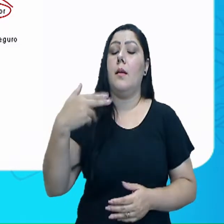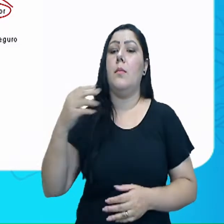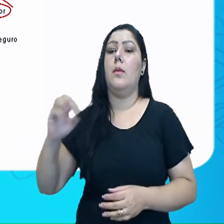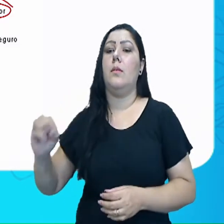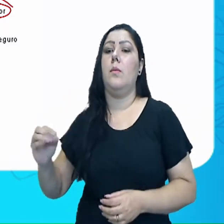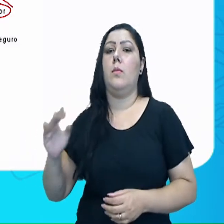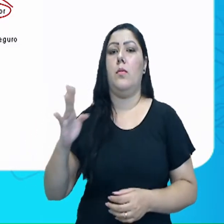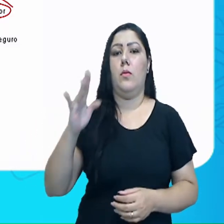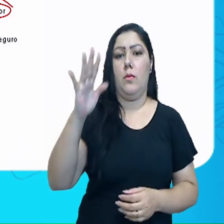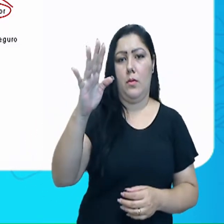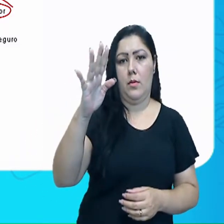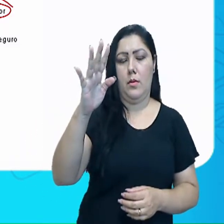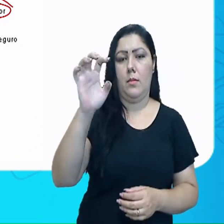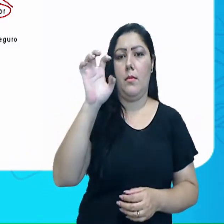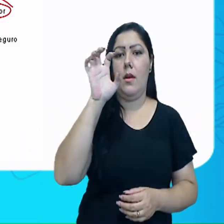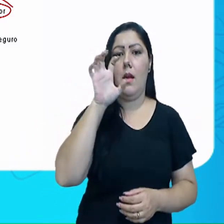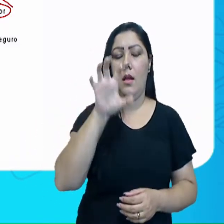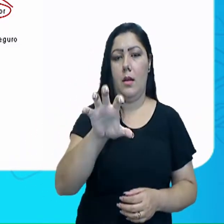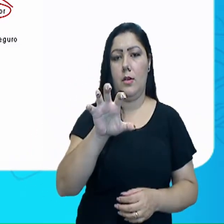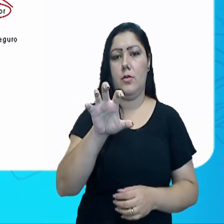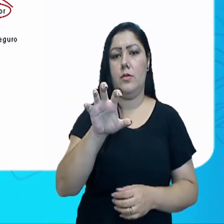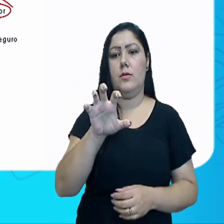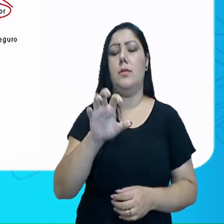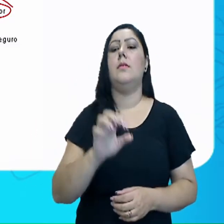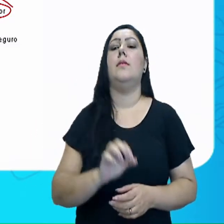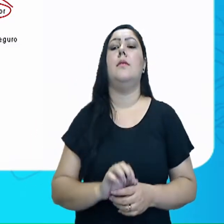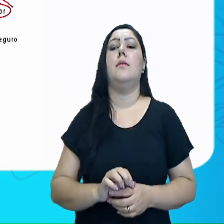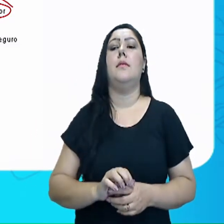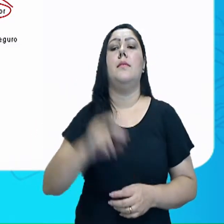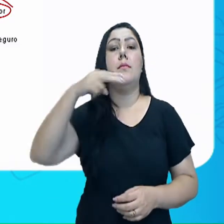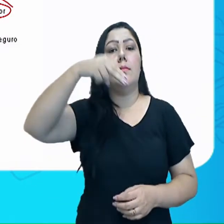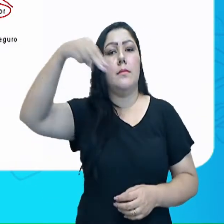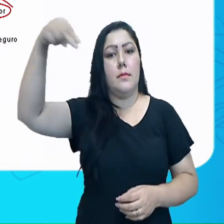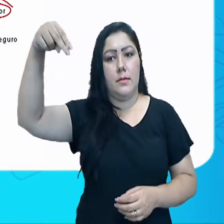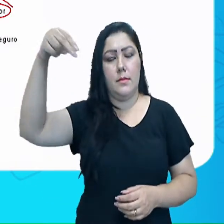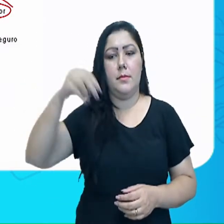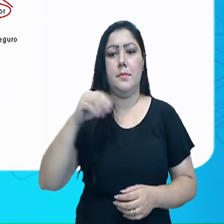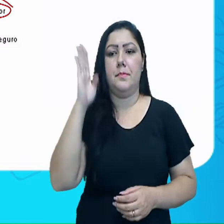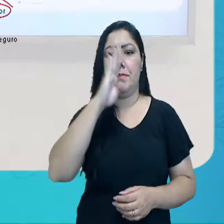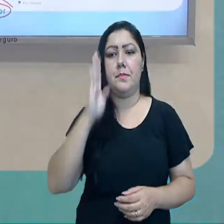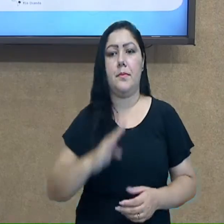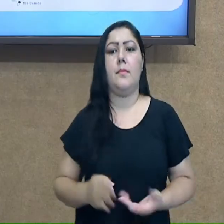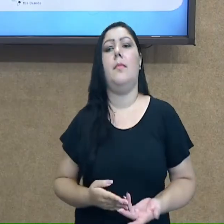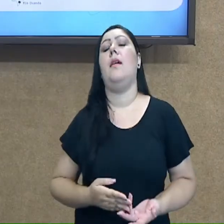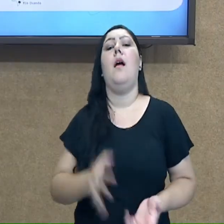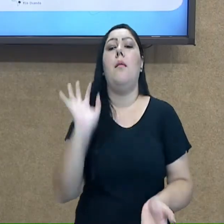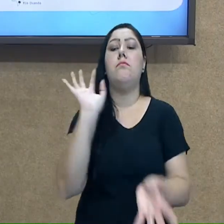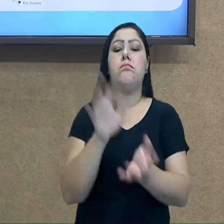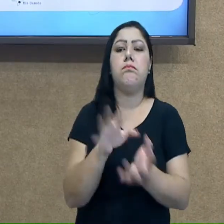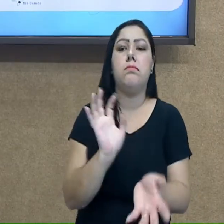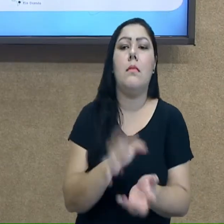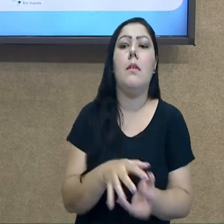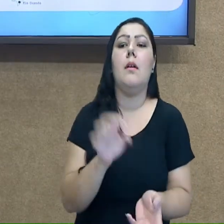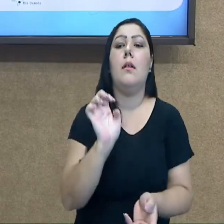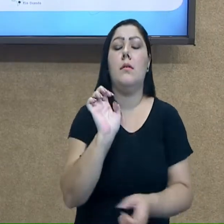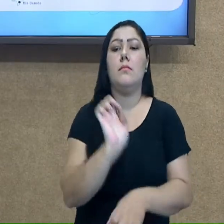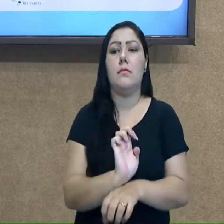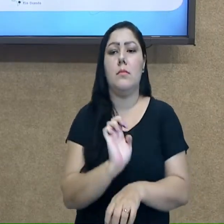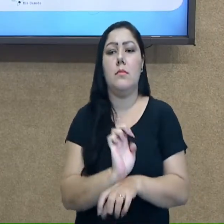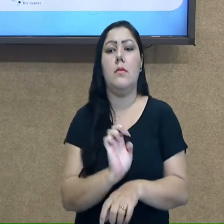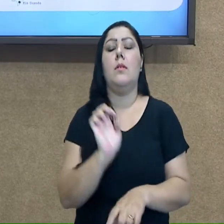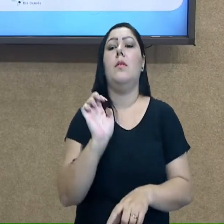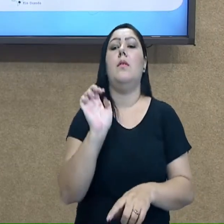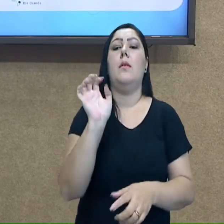litoral nordeste, né? Que é Pernambuco, Maranhão, Piauí. Então, nós vamos agora entender